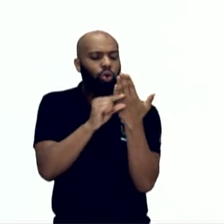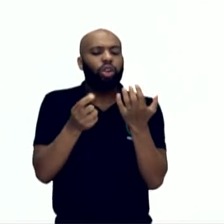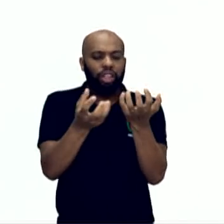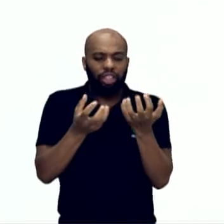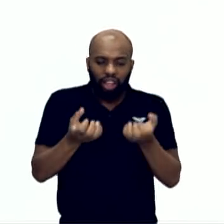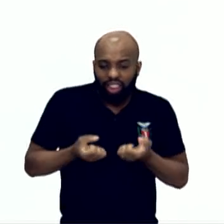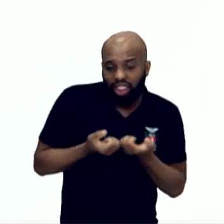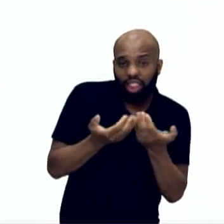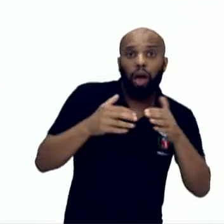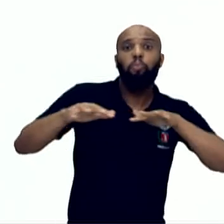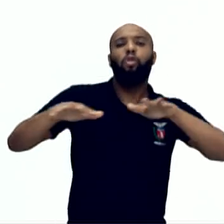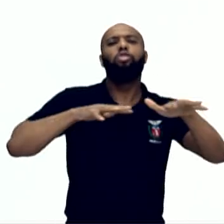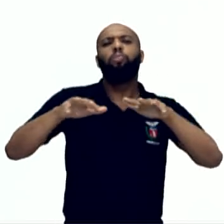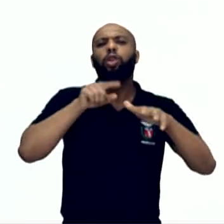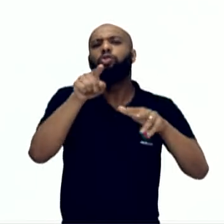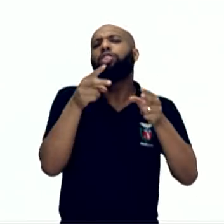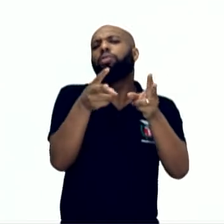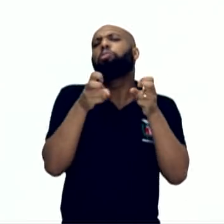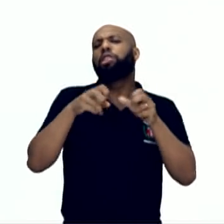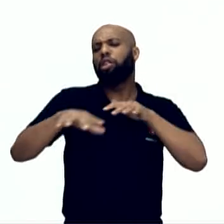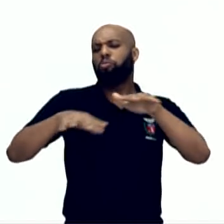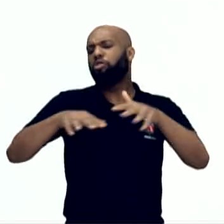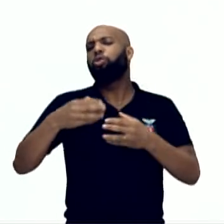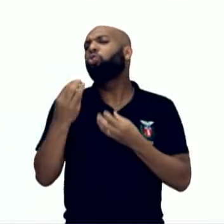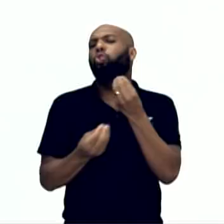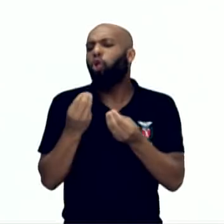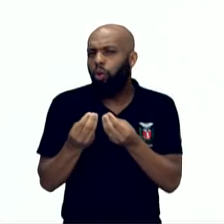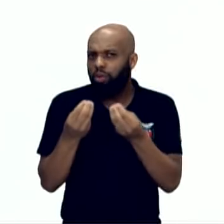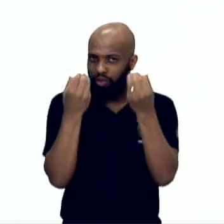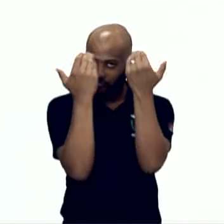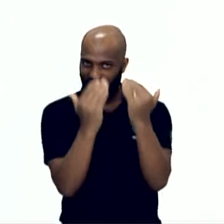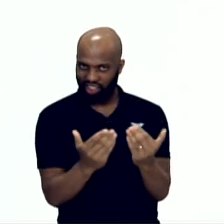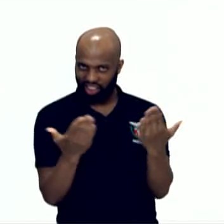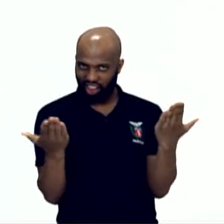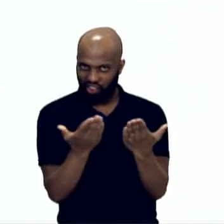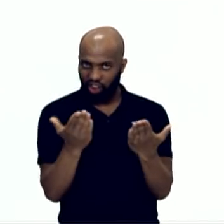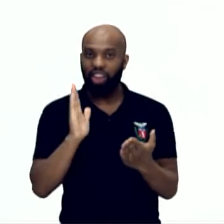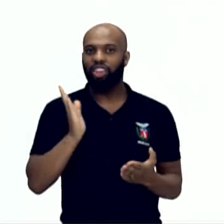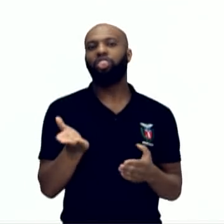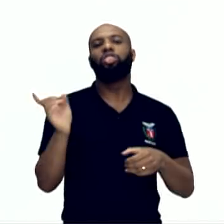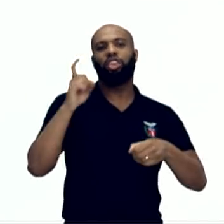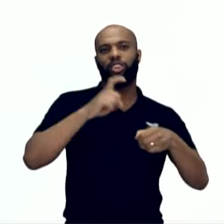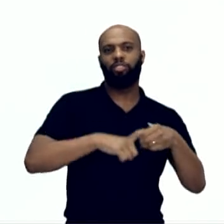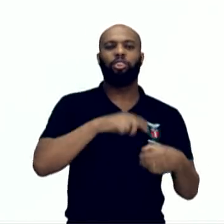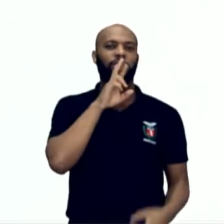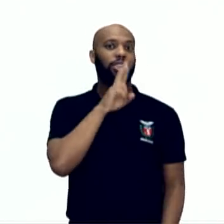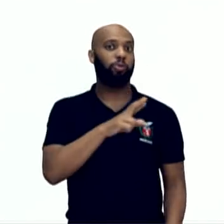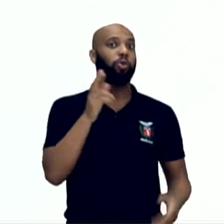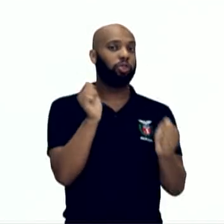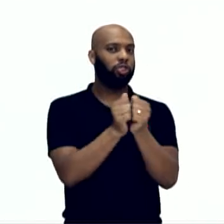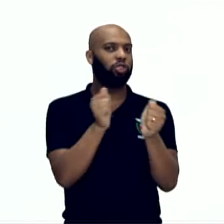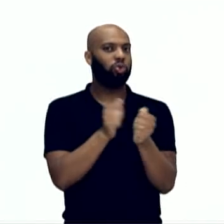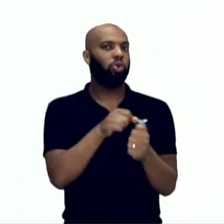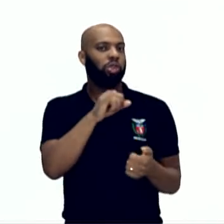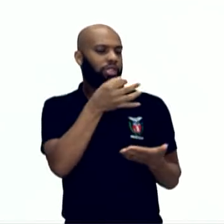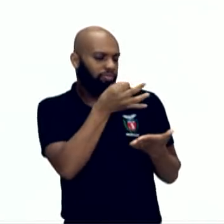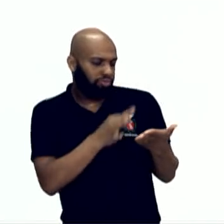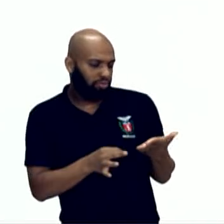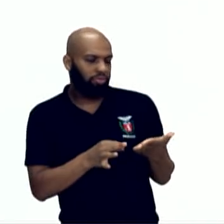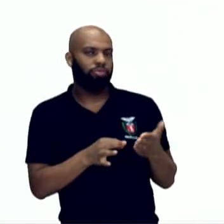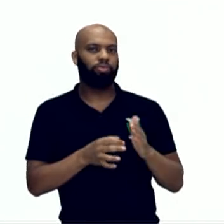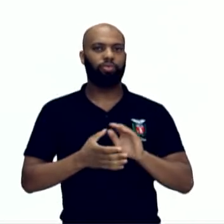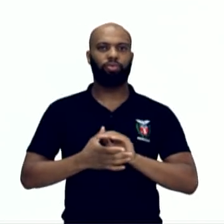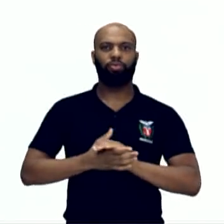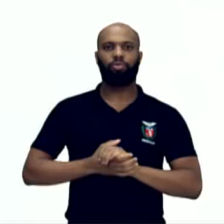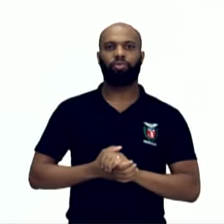de movimento às palavras? Vamos analisar aí e já voltamos aqui para conferir a